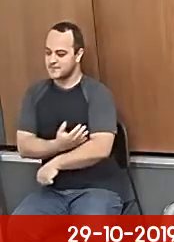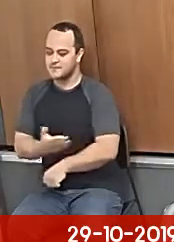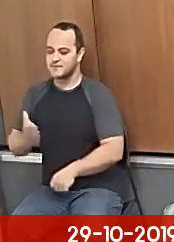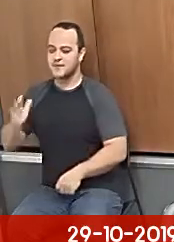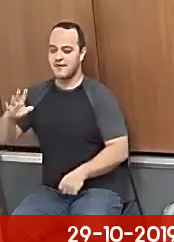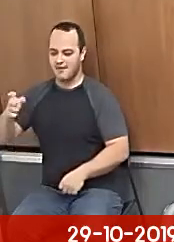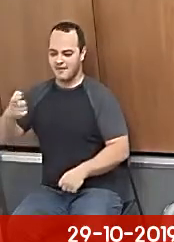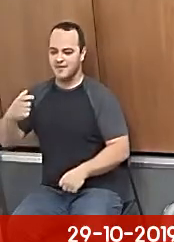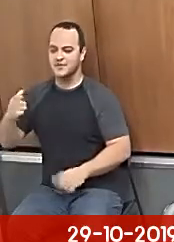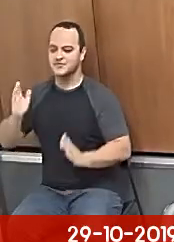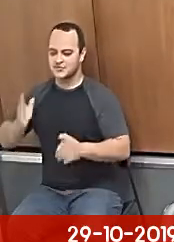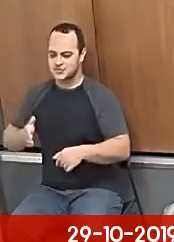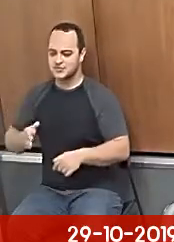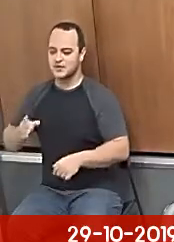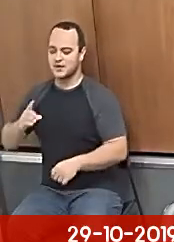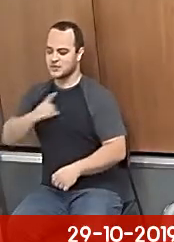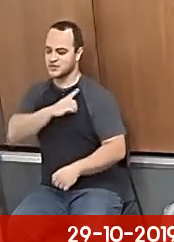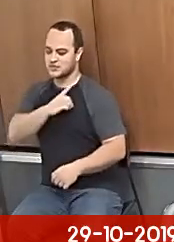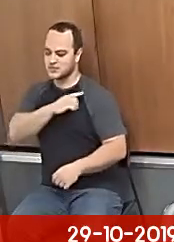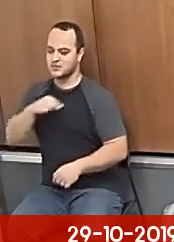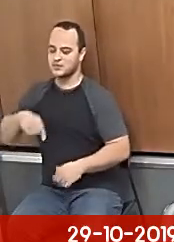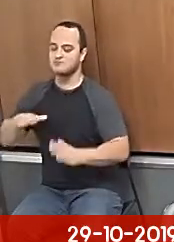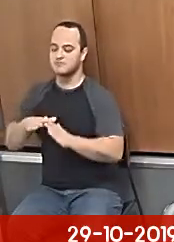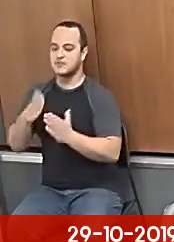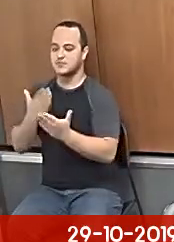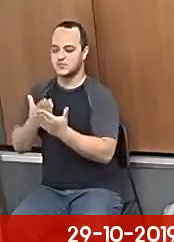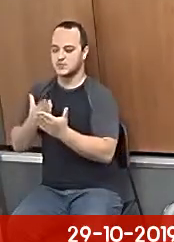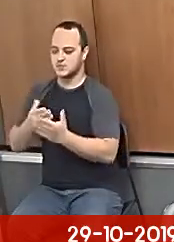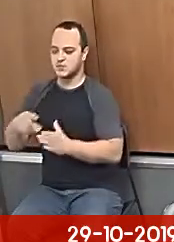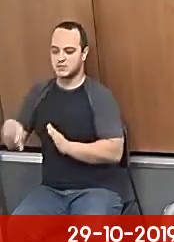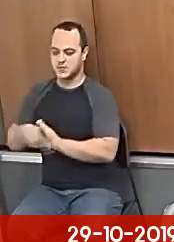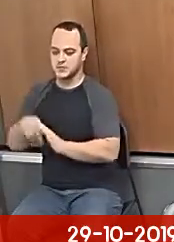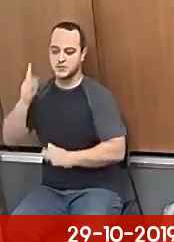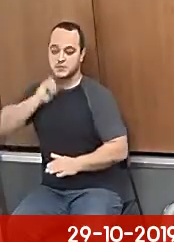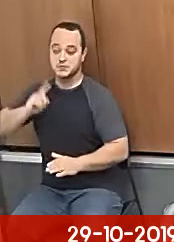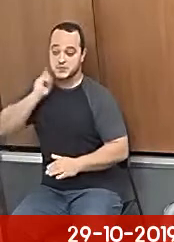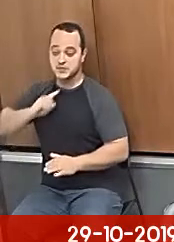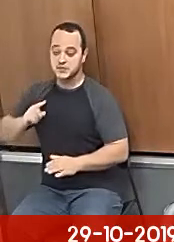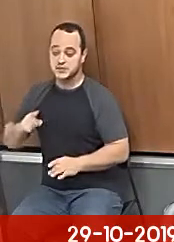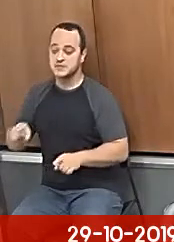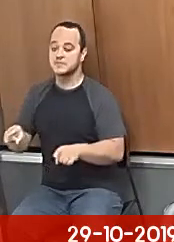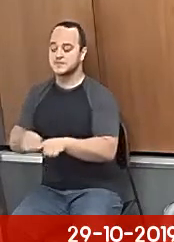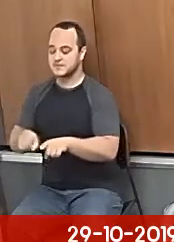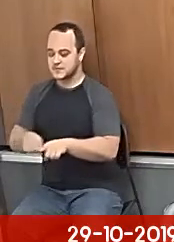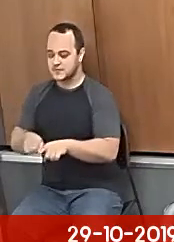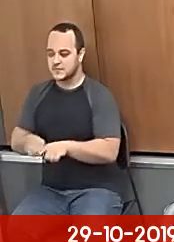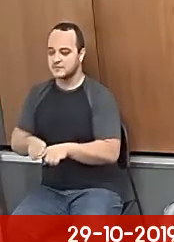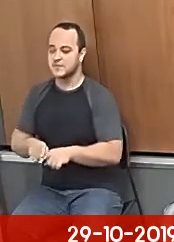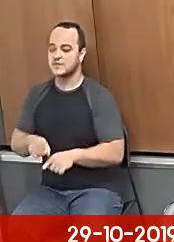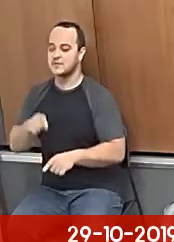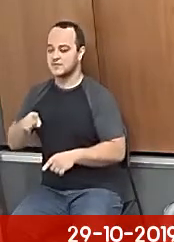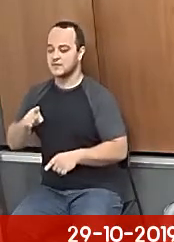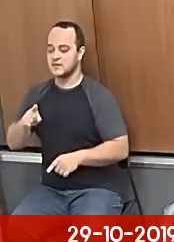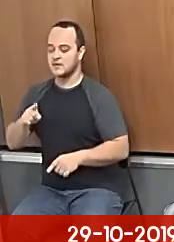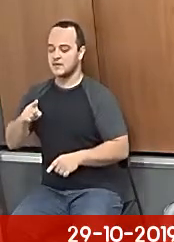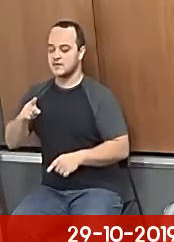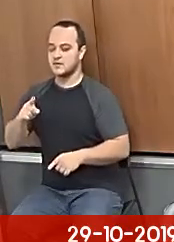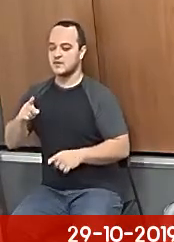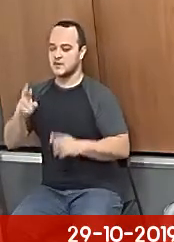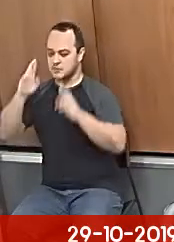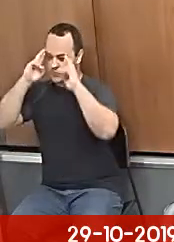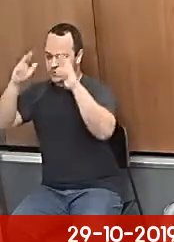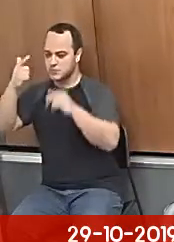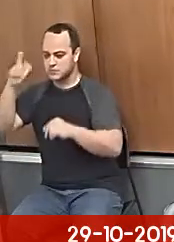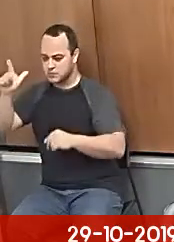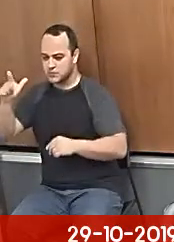da maior escola especial de Minas Gerais e depois da própria Secretaria de Estado da Educação, eu vi aqui um ganho